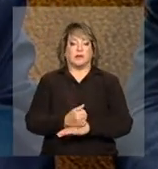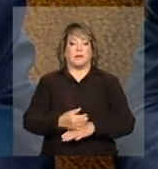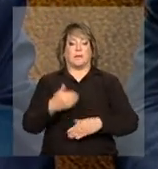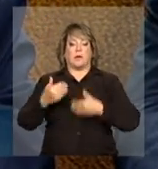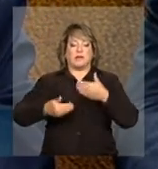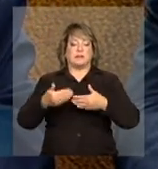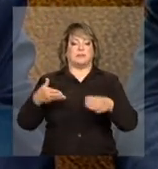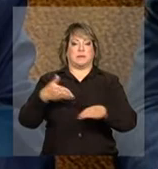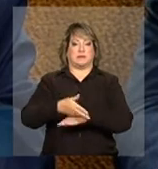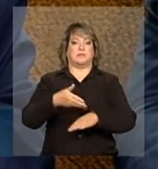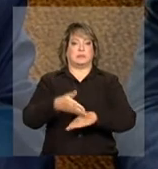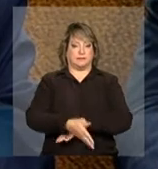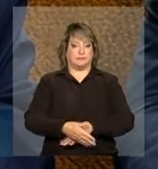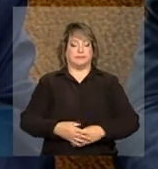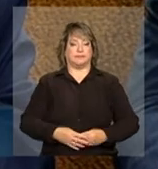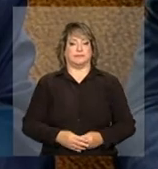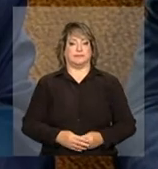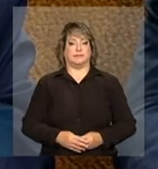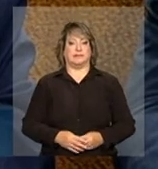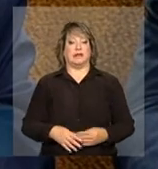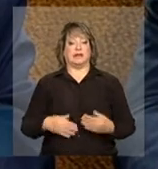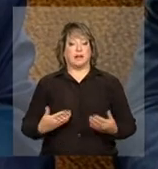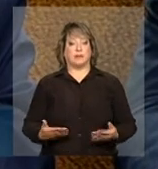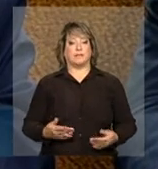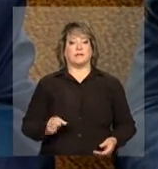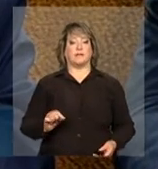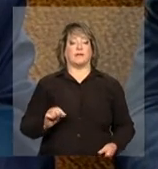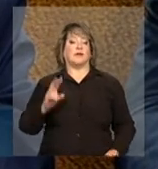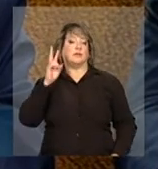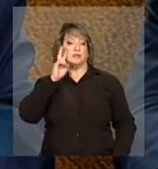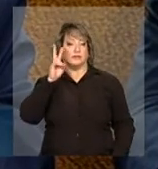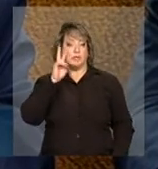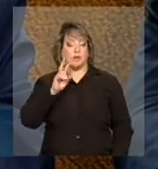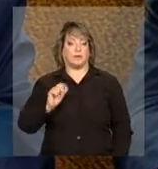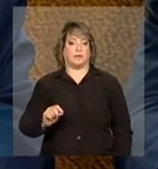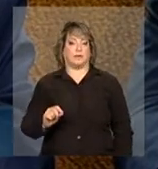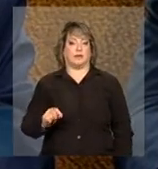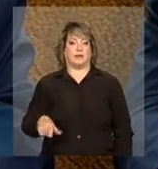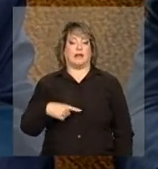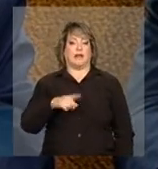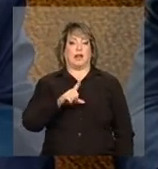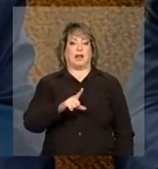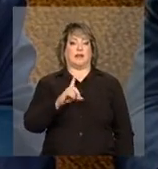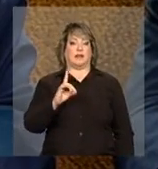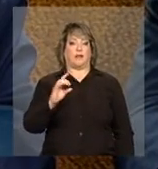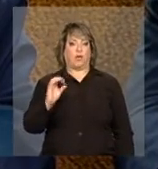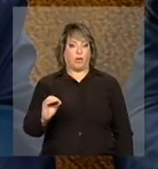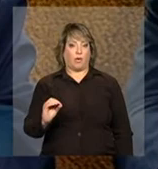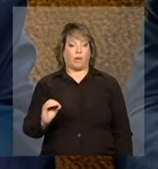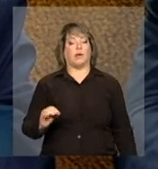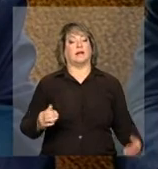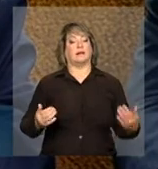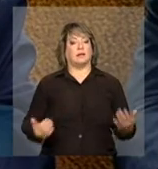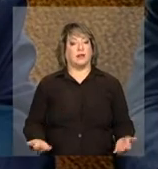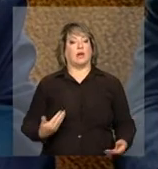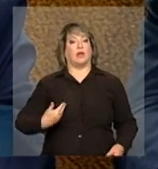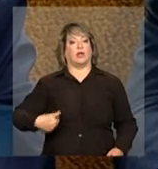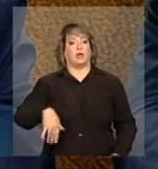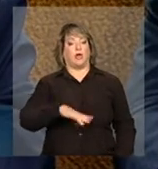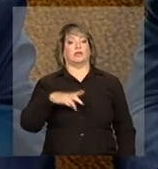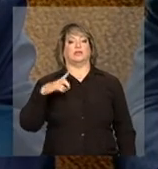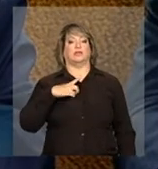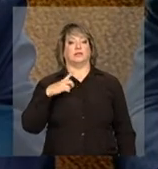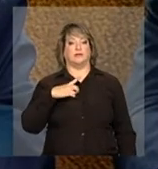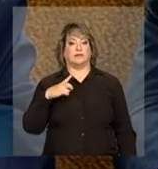participação. Então, no que se refere à LDO, então, nós tivemos